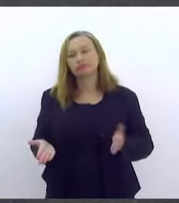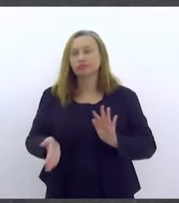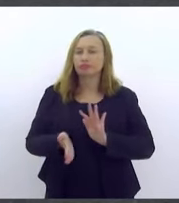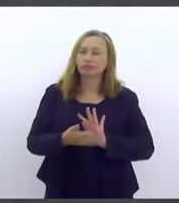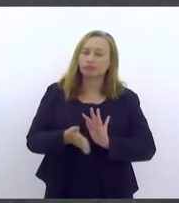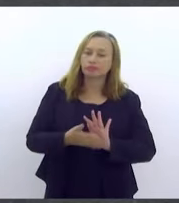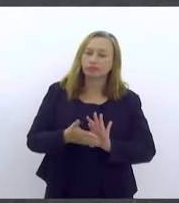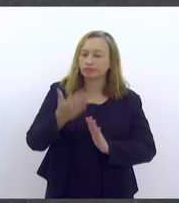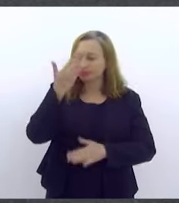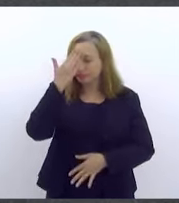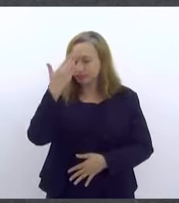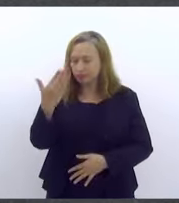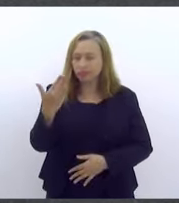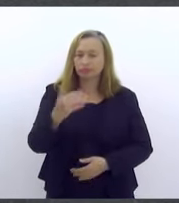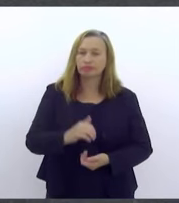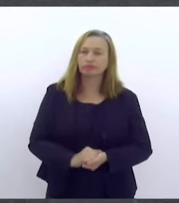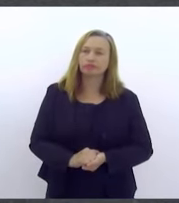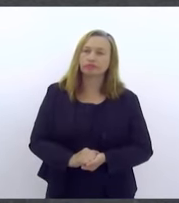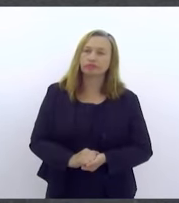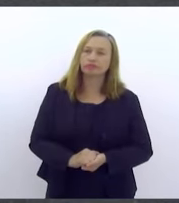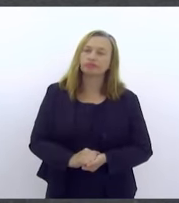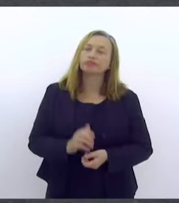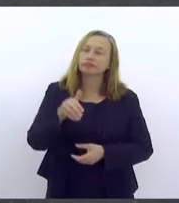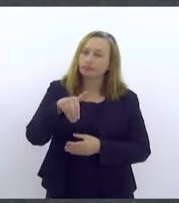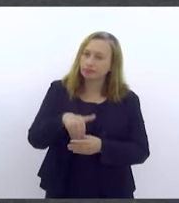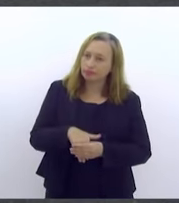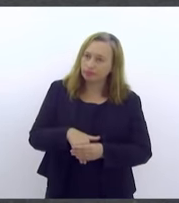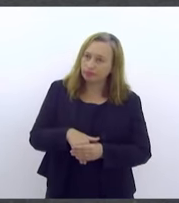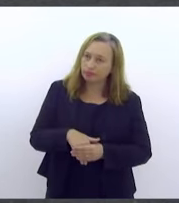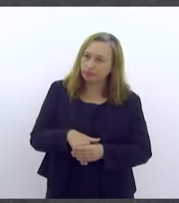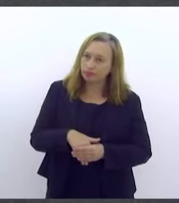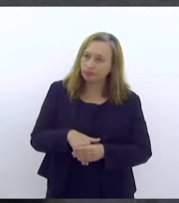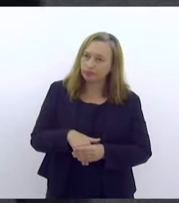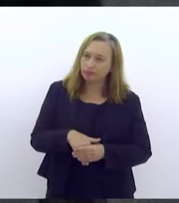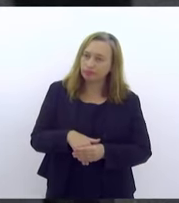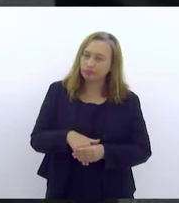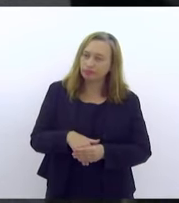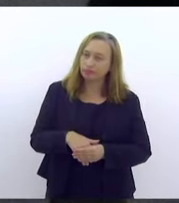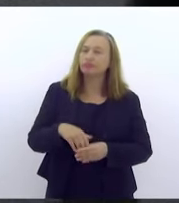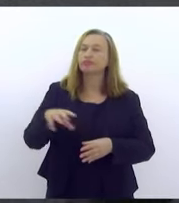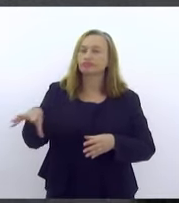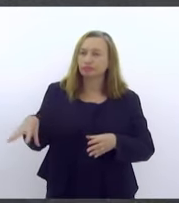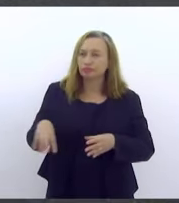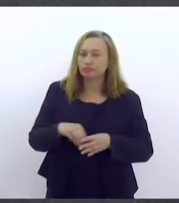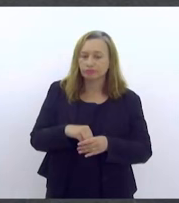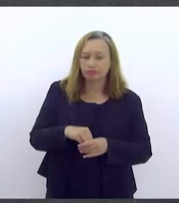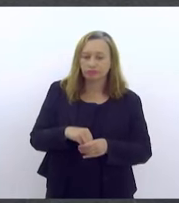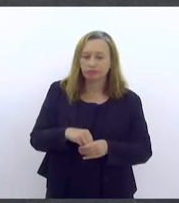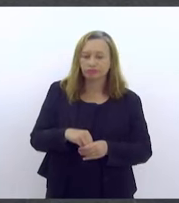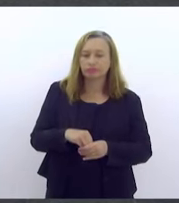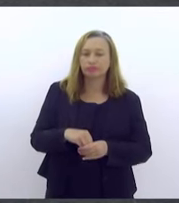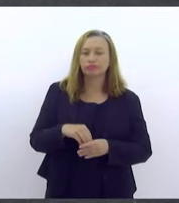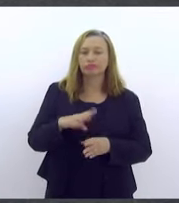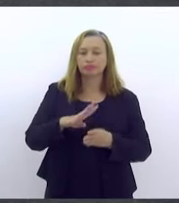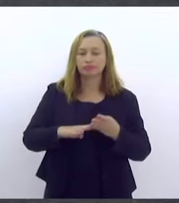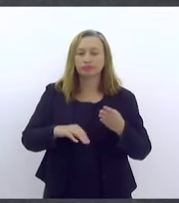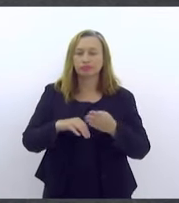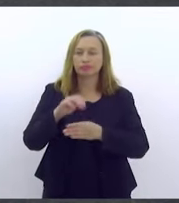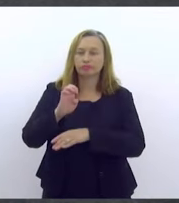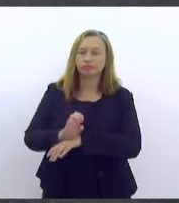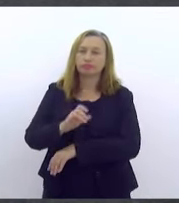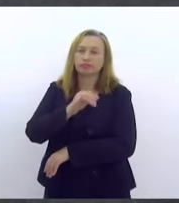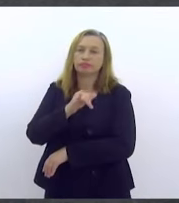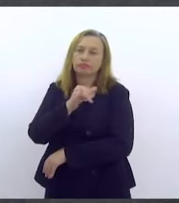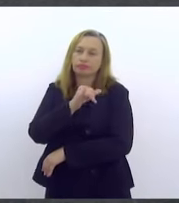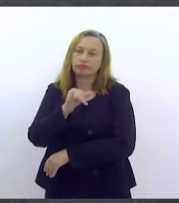propõe aí, agradece muito a votação dessa inclusão no calendário do nosso Estado,